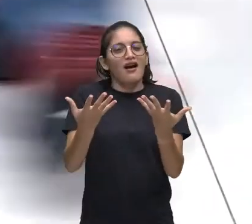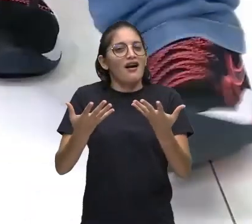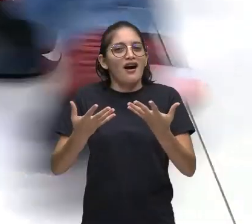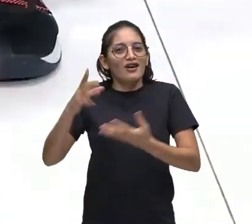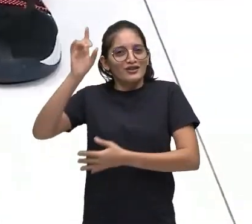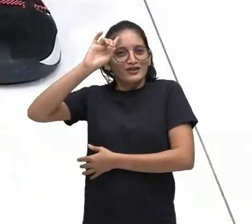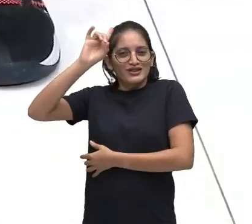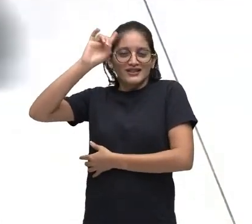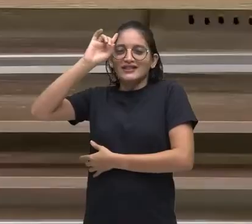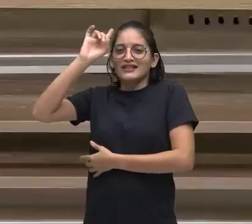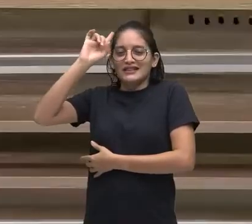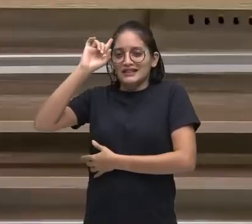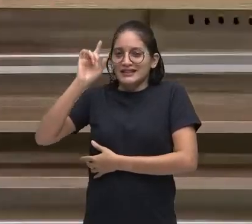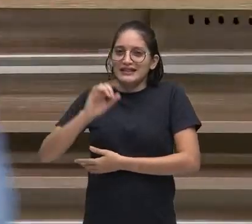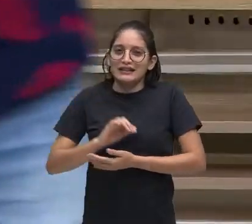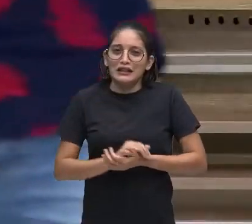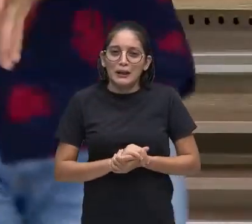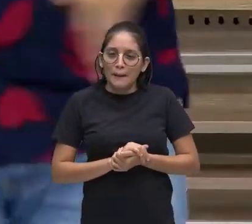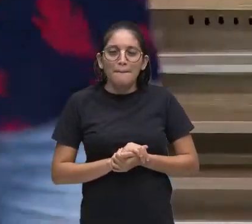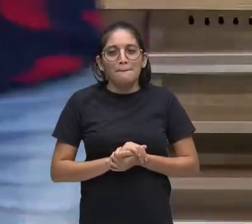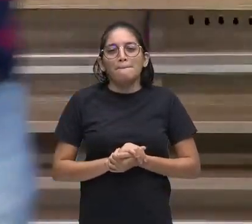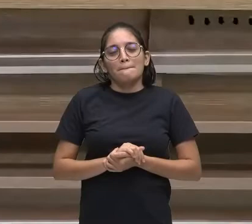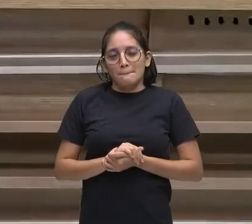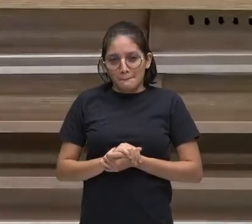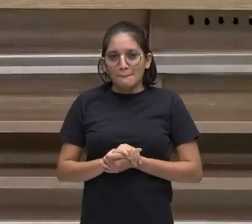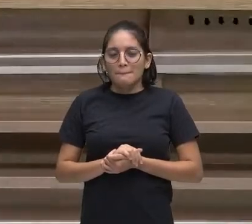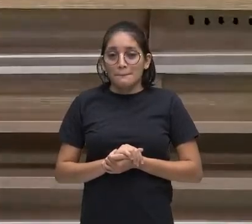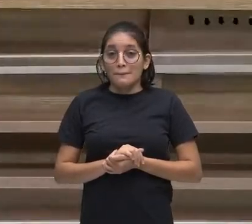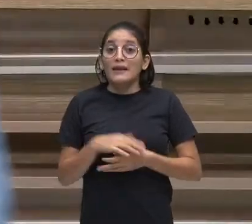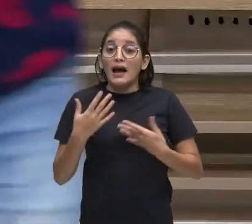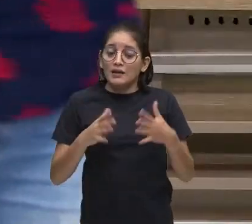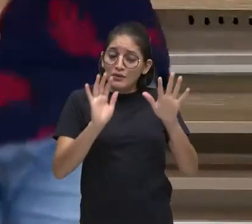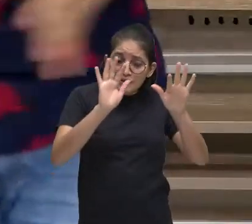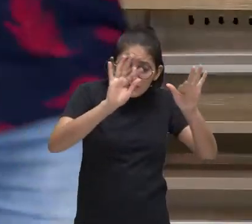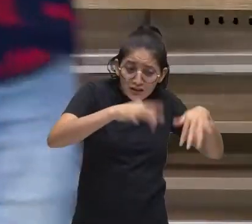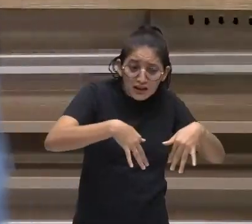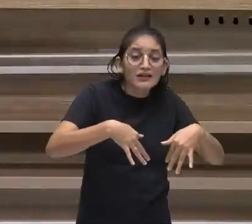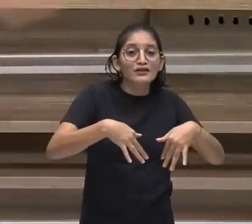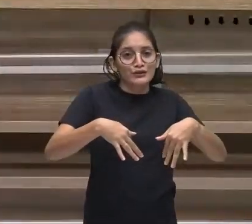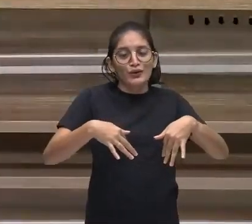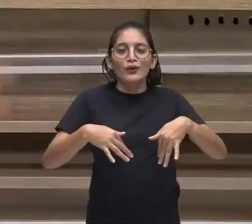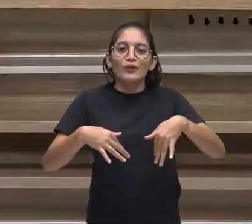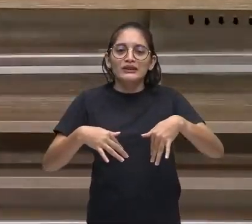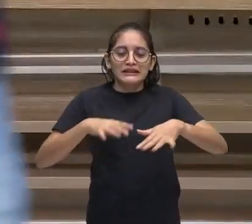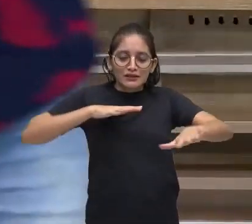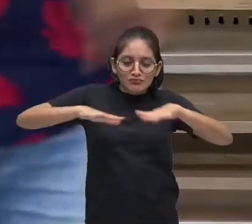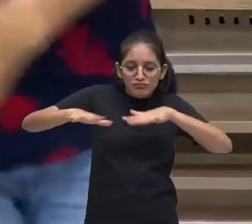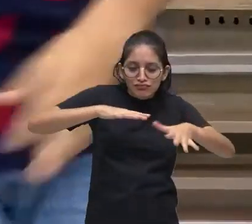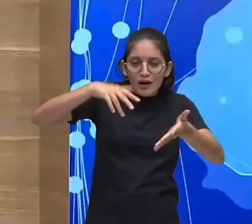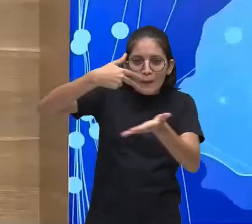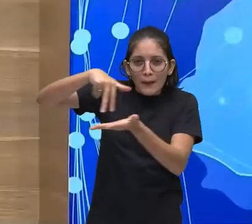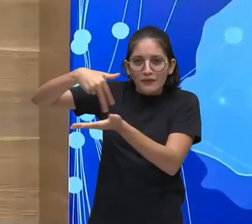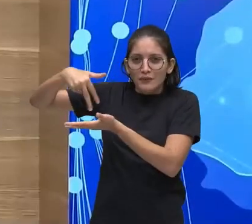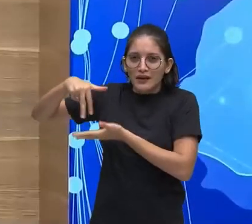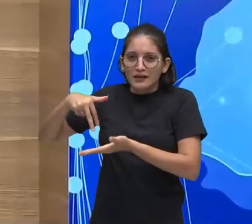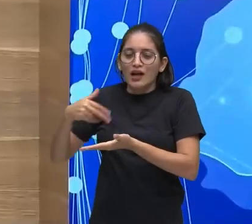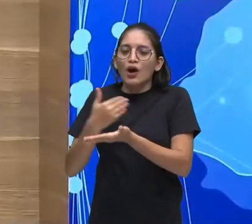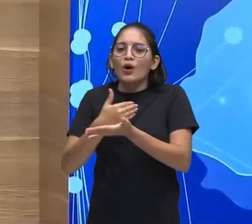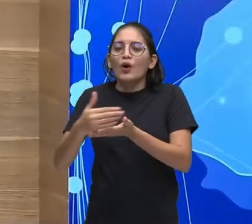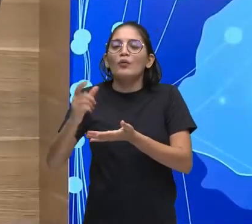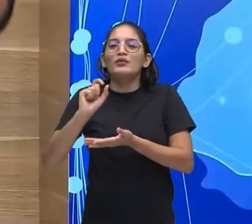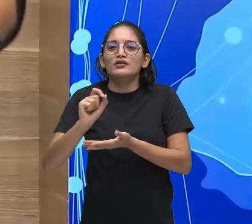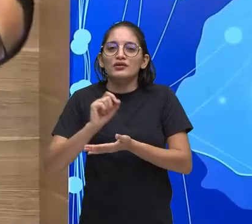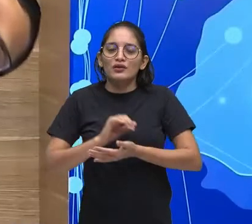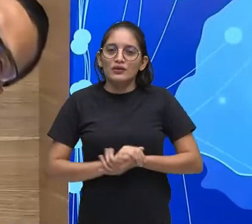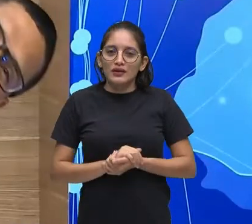extravasar a tua jornada de trabalho. Terminou essa pegada mais vibrante, mais dançante, você vai começar um